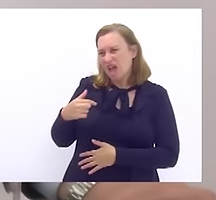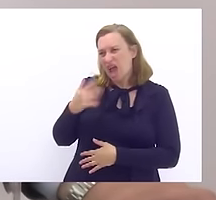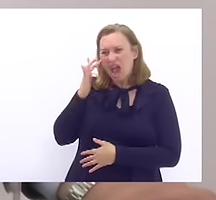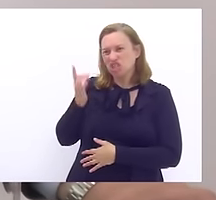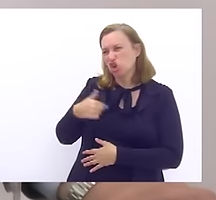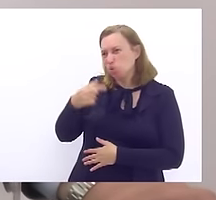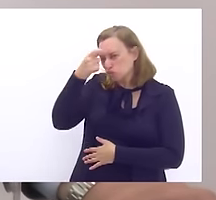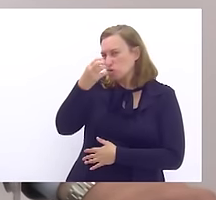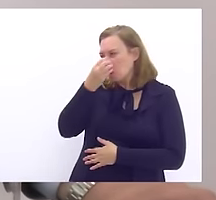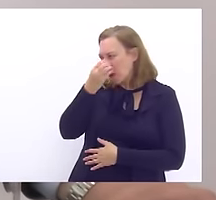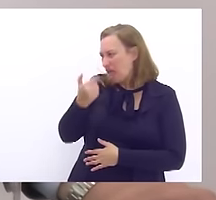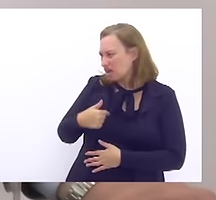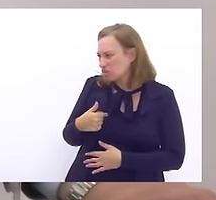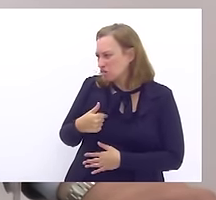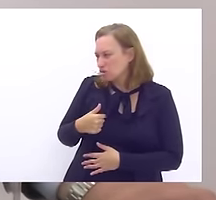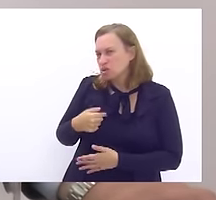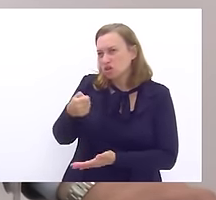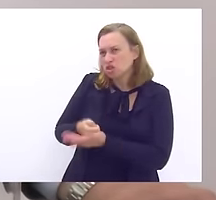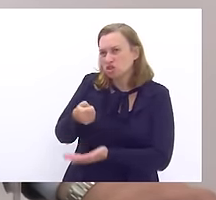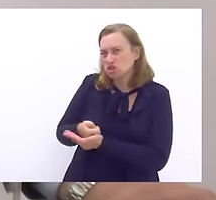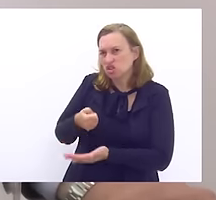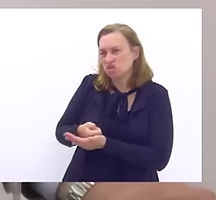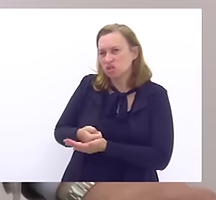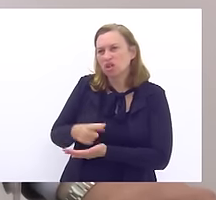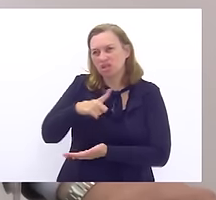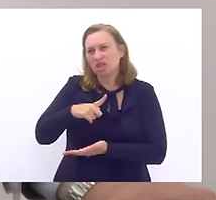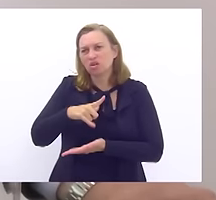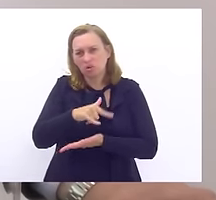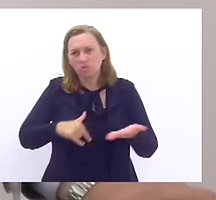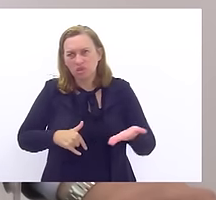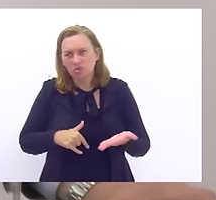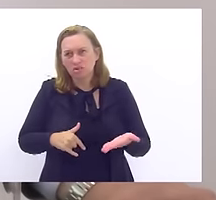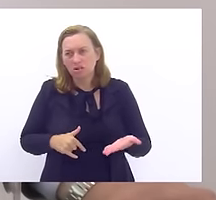o senhor insistindo na tesquear